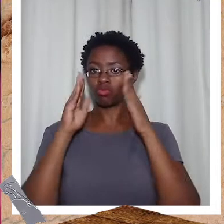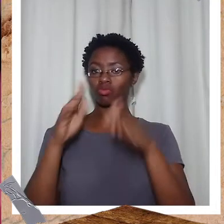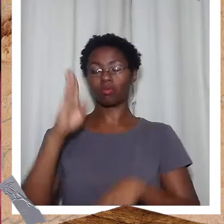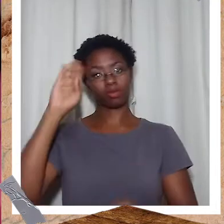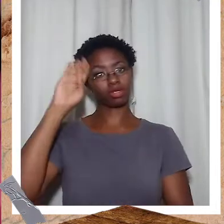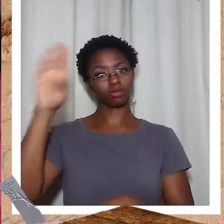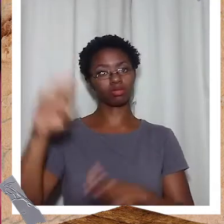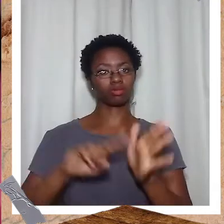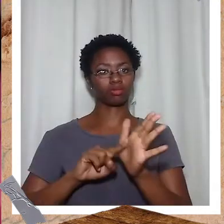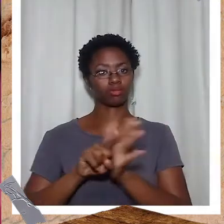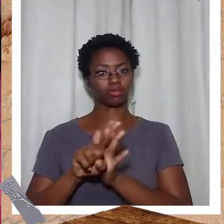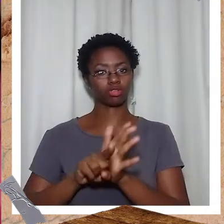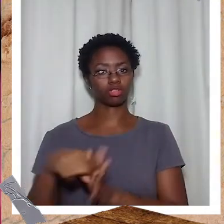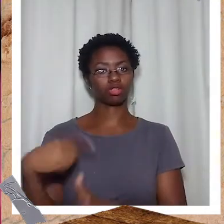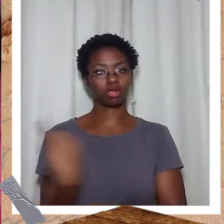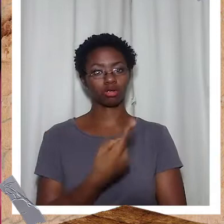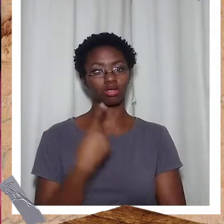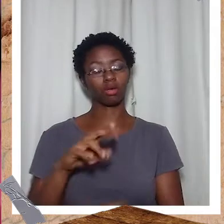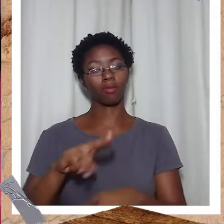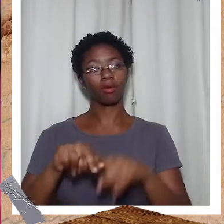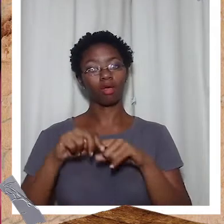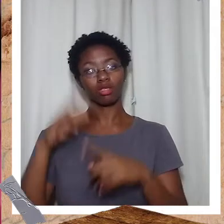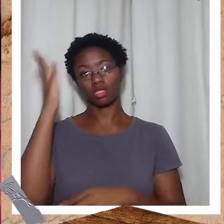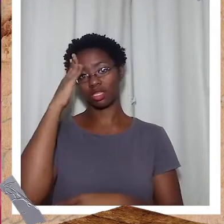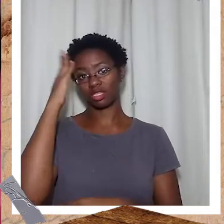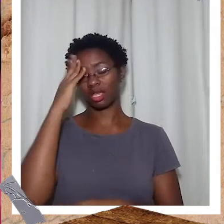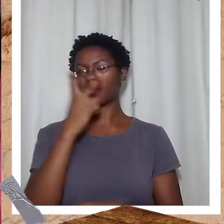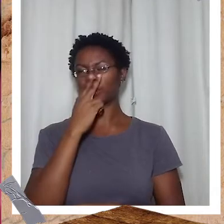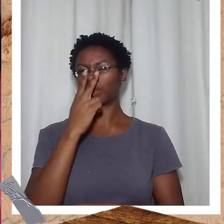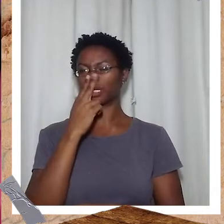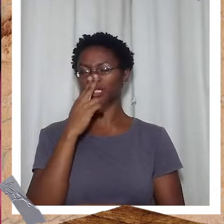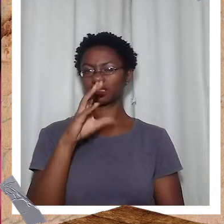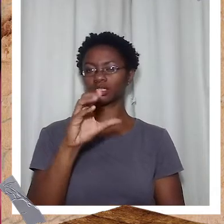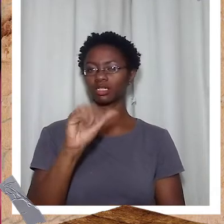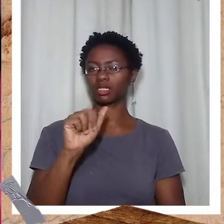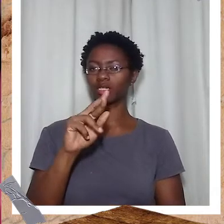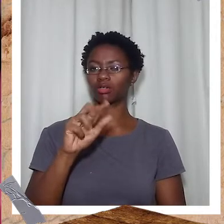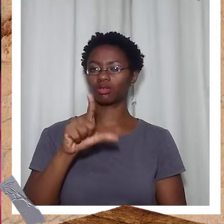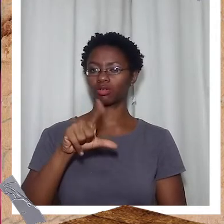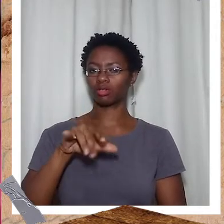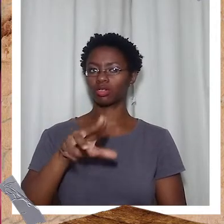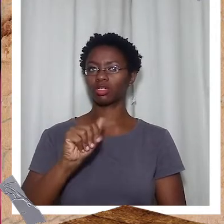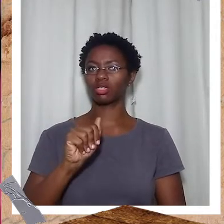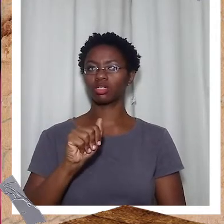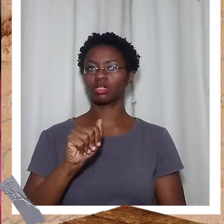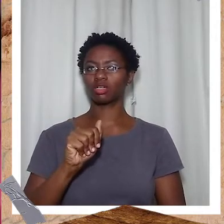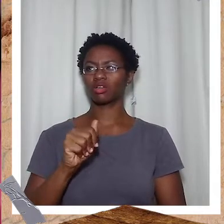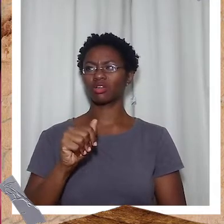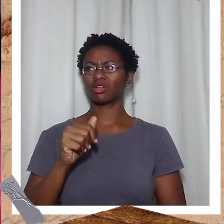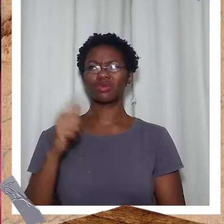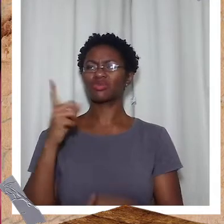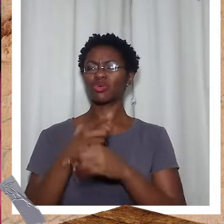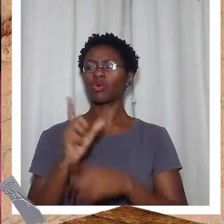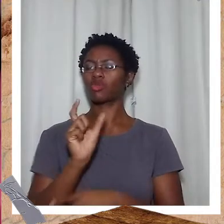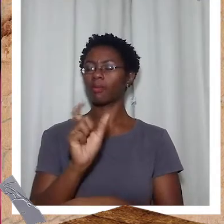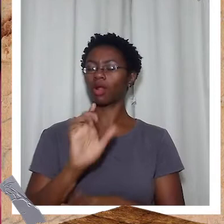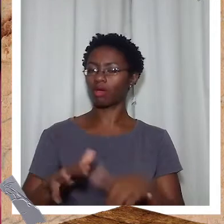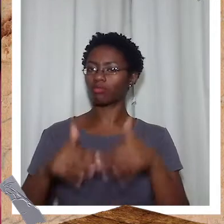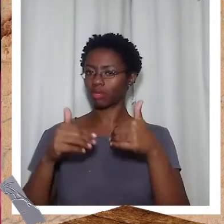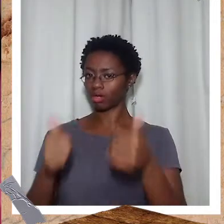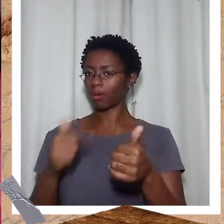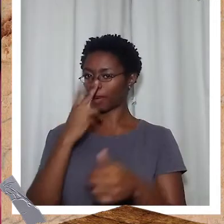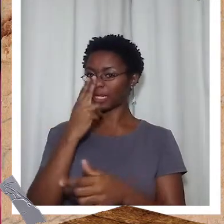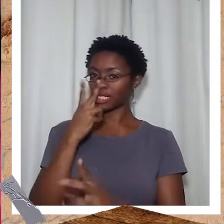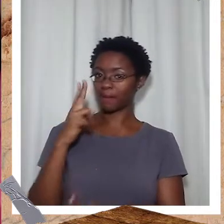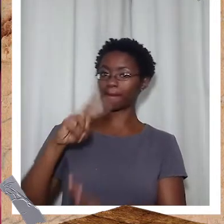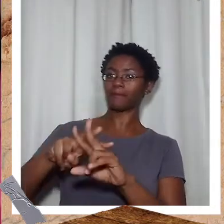que a Carolina ficou presa, não encontro uma palavra melhor, a determinadas convenções,